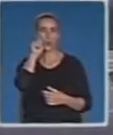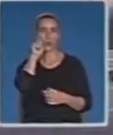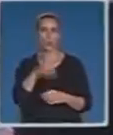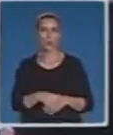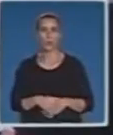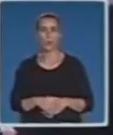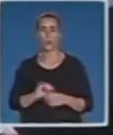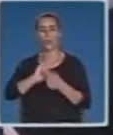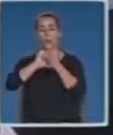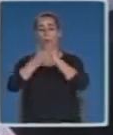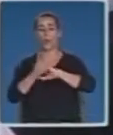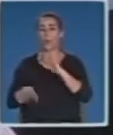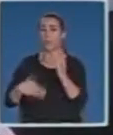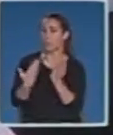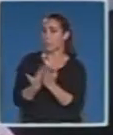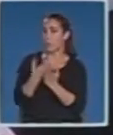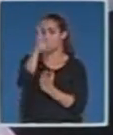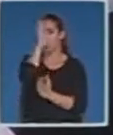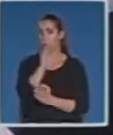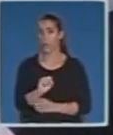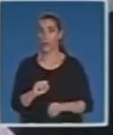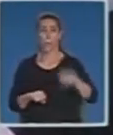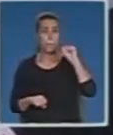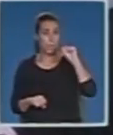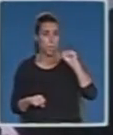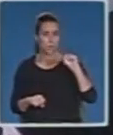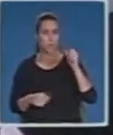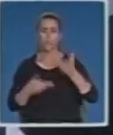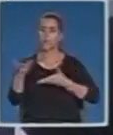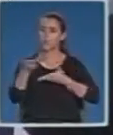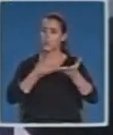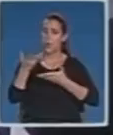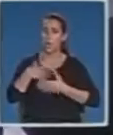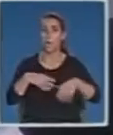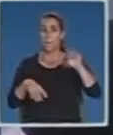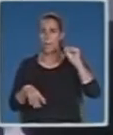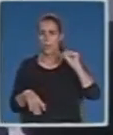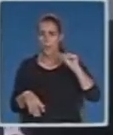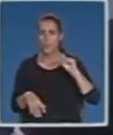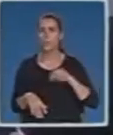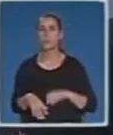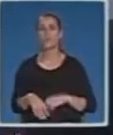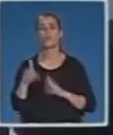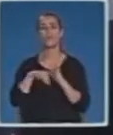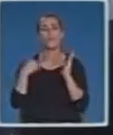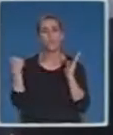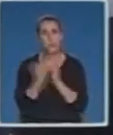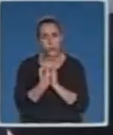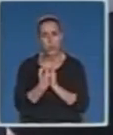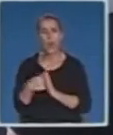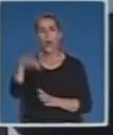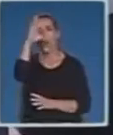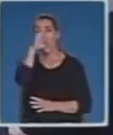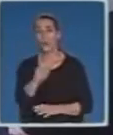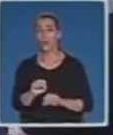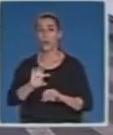reforma que foi proposta pelo Governo Regional do Partido Socialista, negociada pelo Governo Regional do Partido Socialista e concretizada pelo Governo Regional